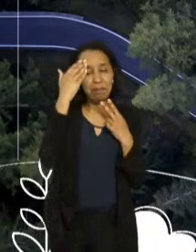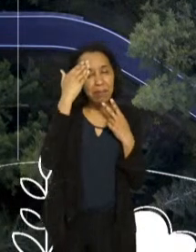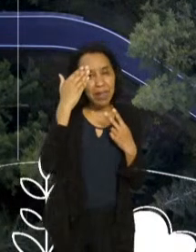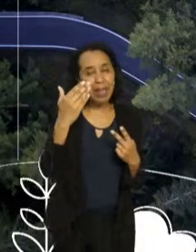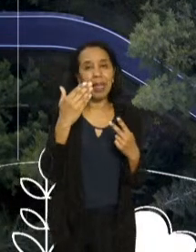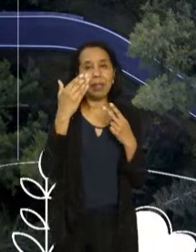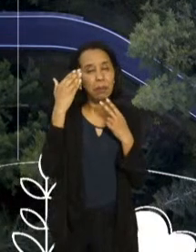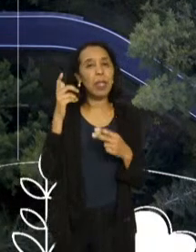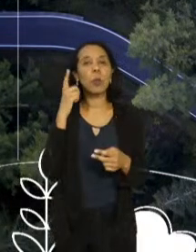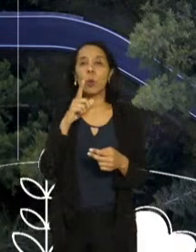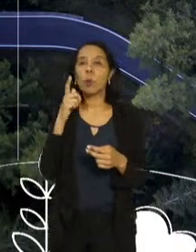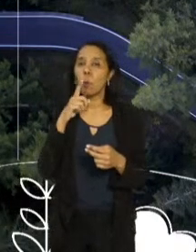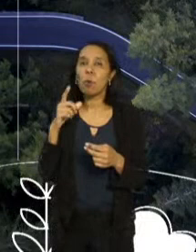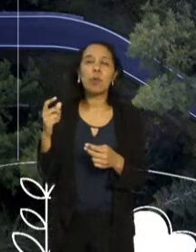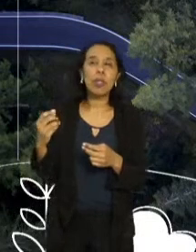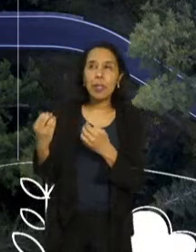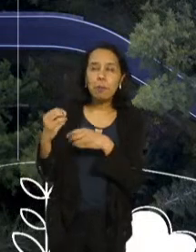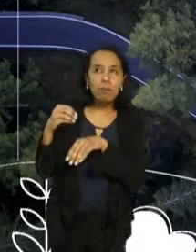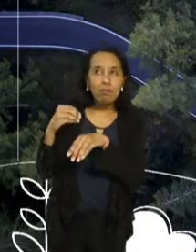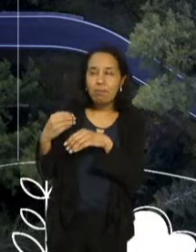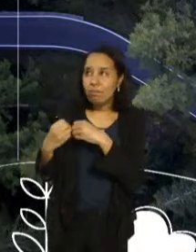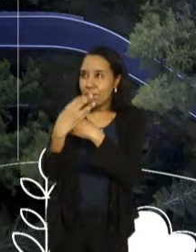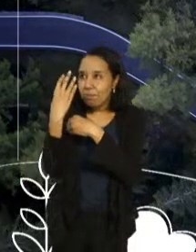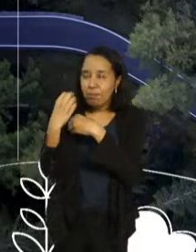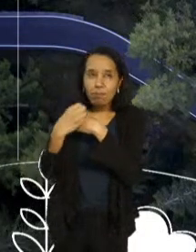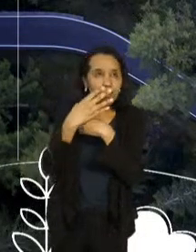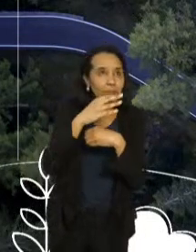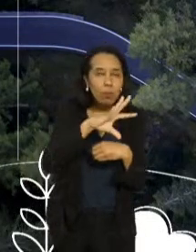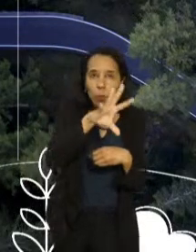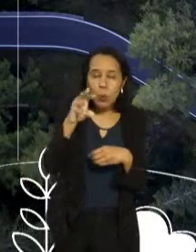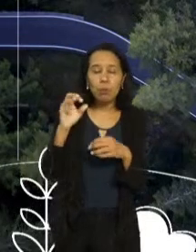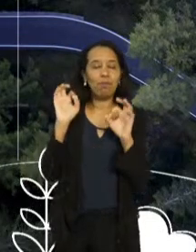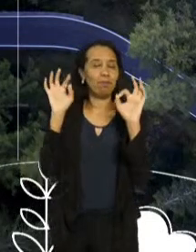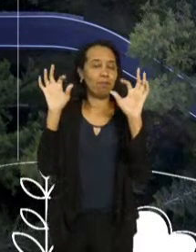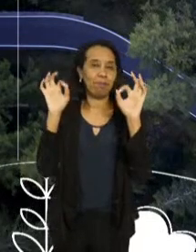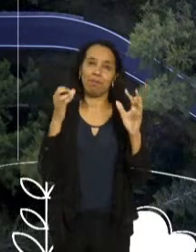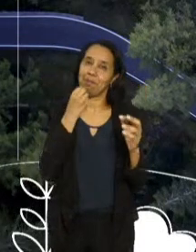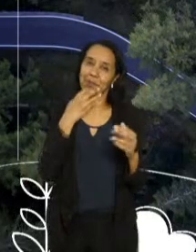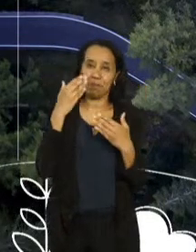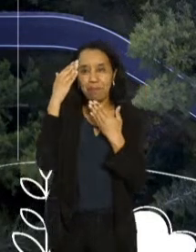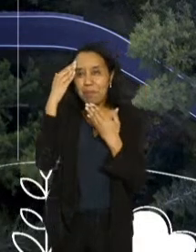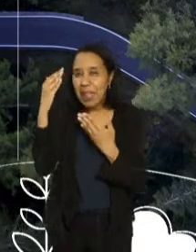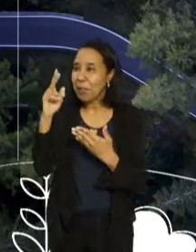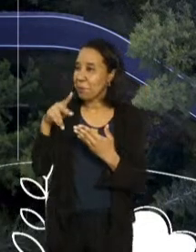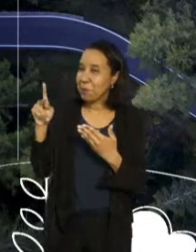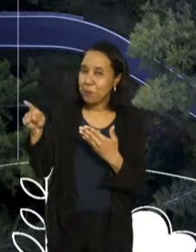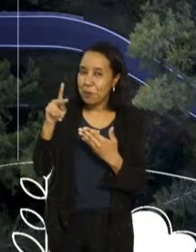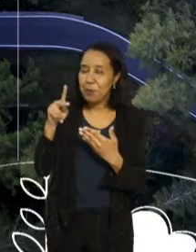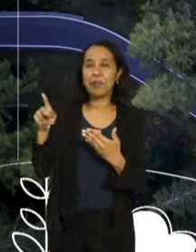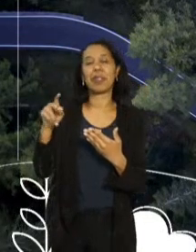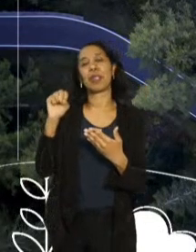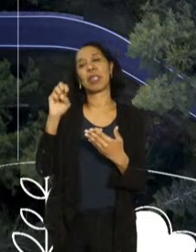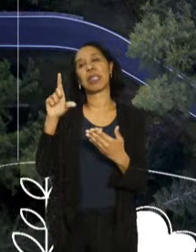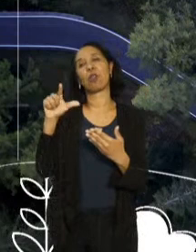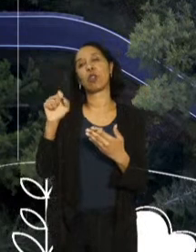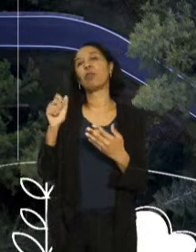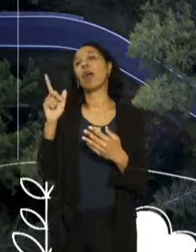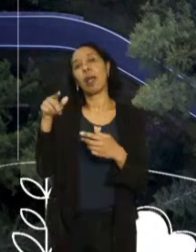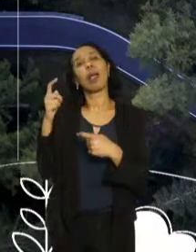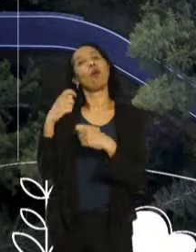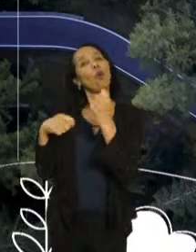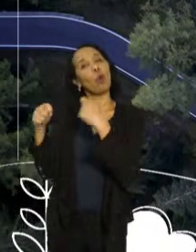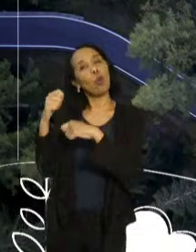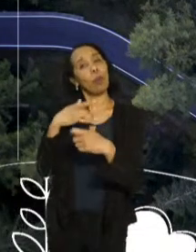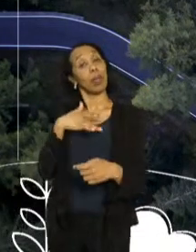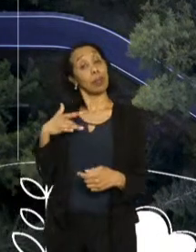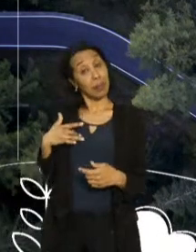aí dar um toque fundamental no dia de hoje nessa abertura. O professor Saldiva falou aí da economia da